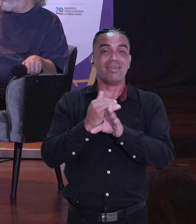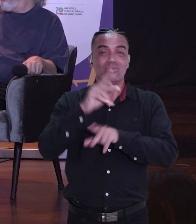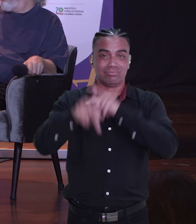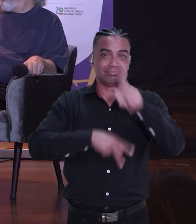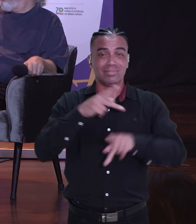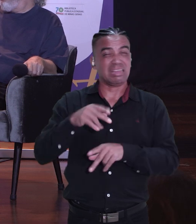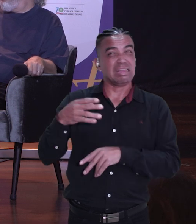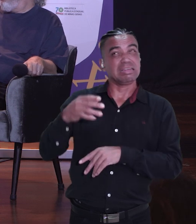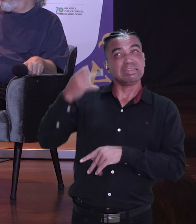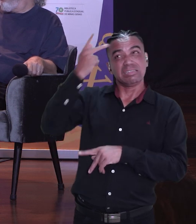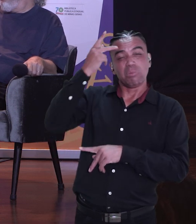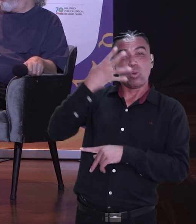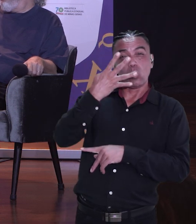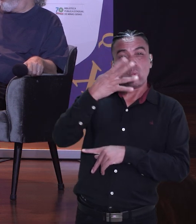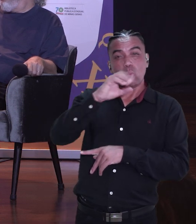devia ter 400 mil.